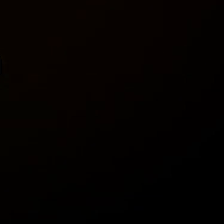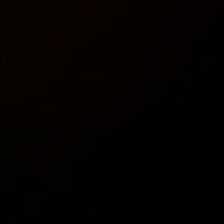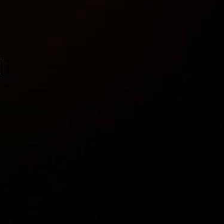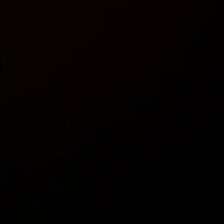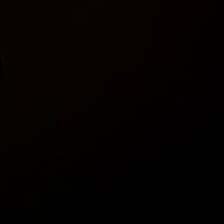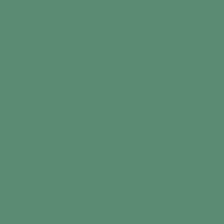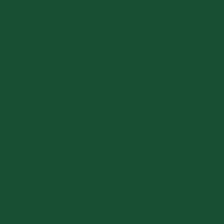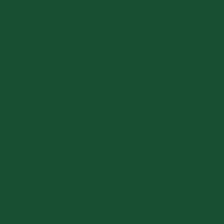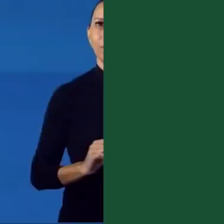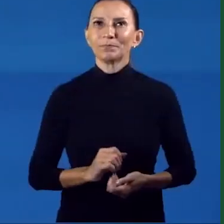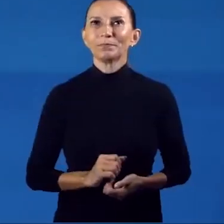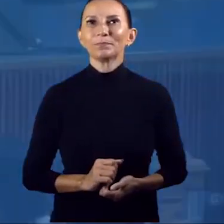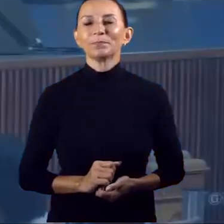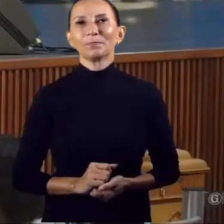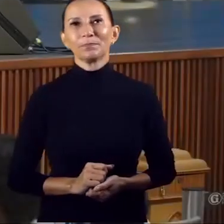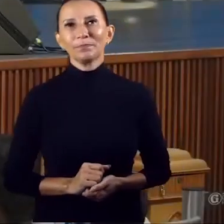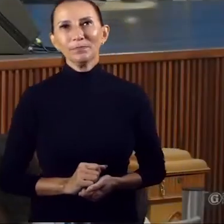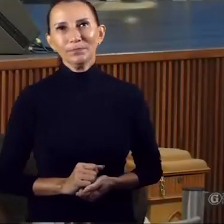tisoturismo@hotmail.com.